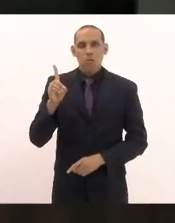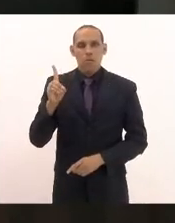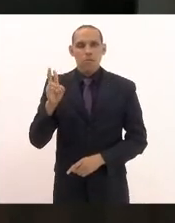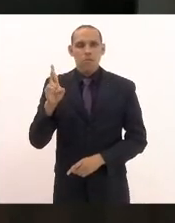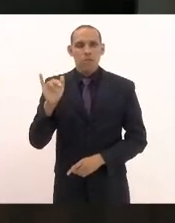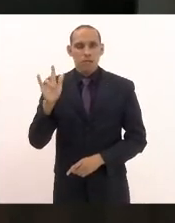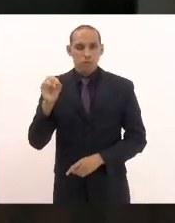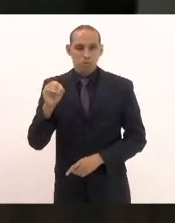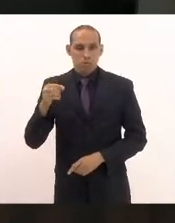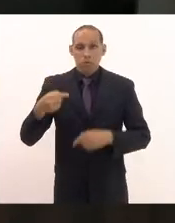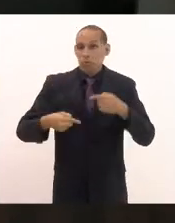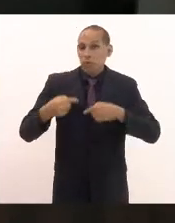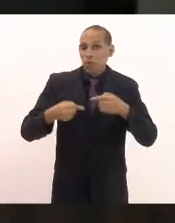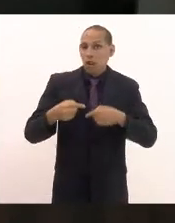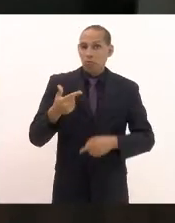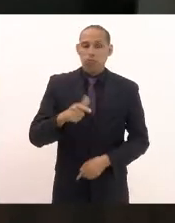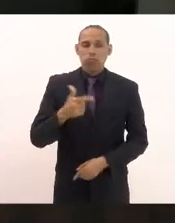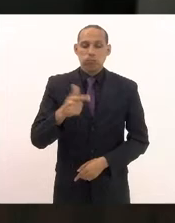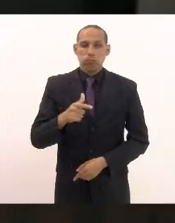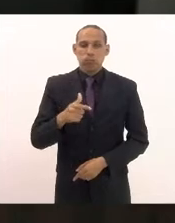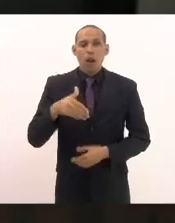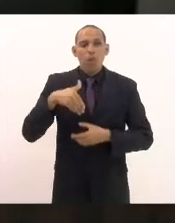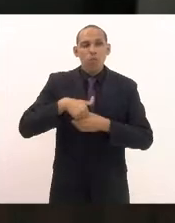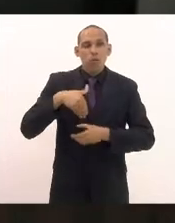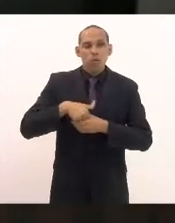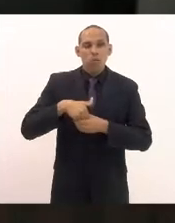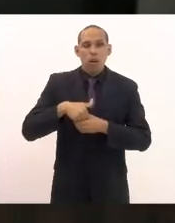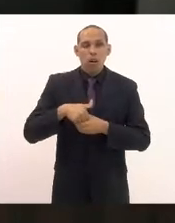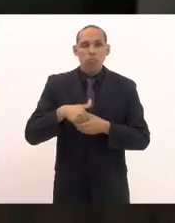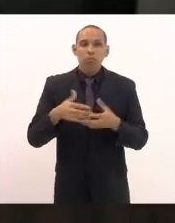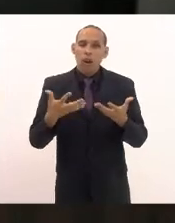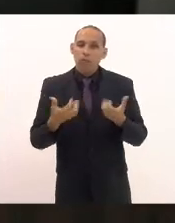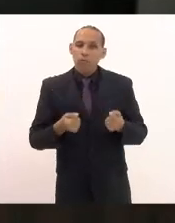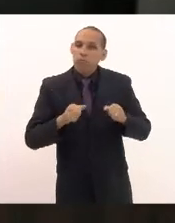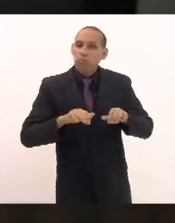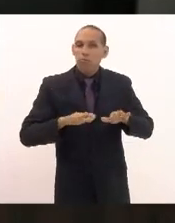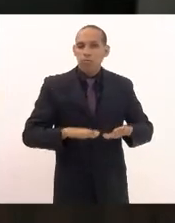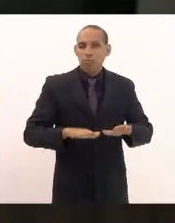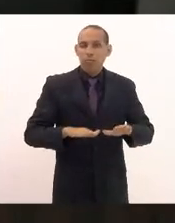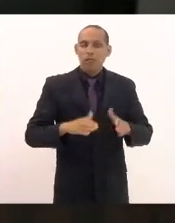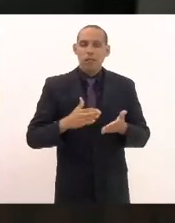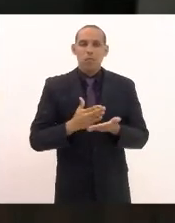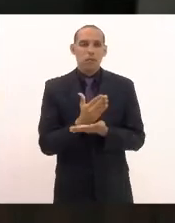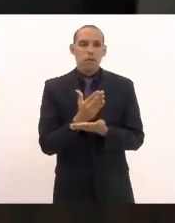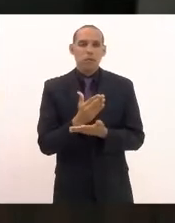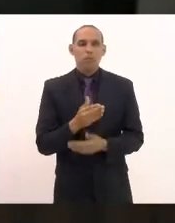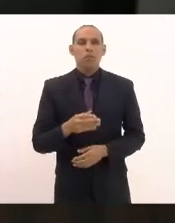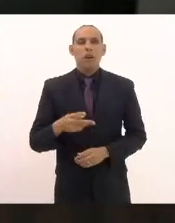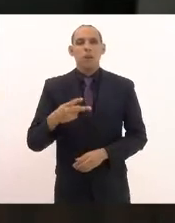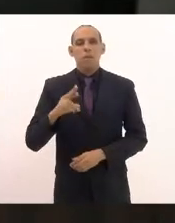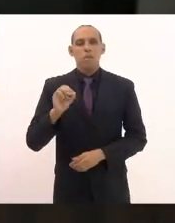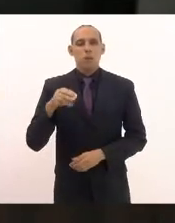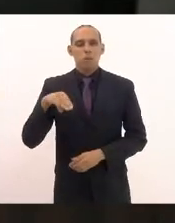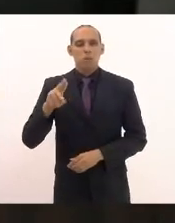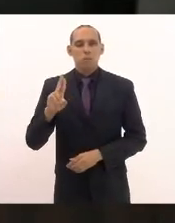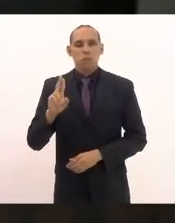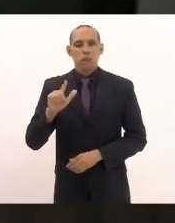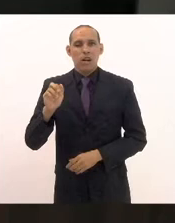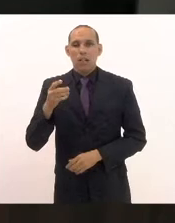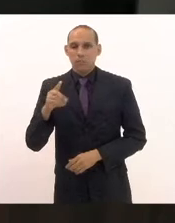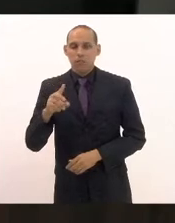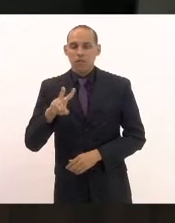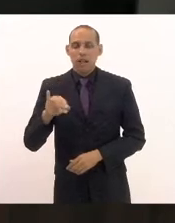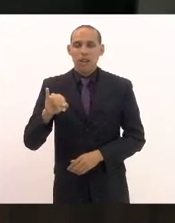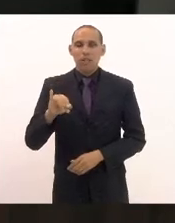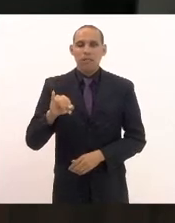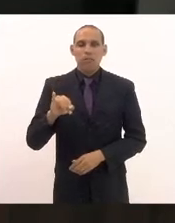não havendo quem queira discutir, encerrada a discussão e votação. Os senhores que aprovam, permaneçam como estão. Aprovado, vai à promulgação. Declaração de voto